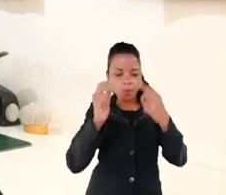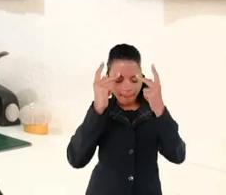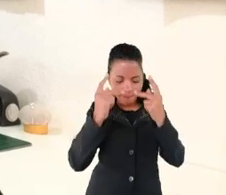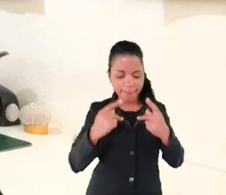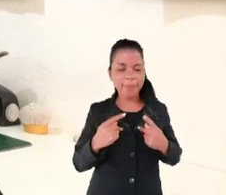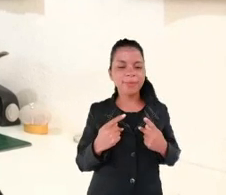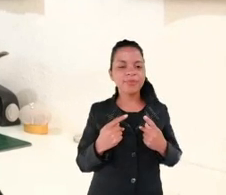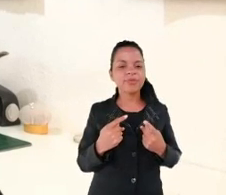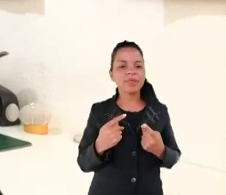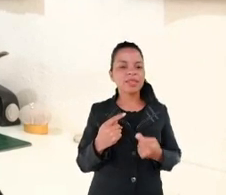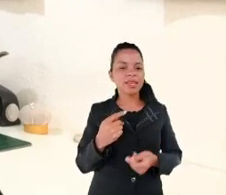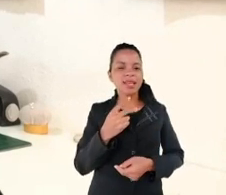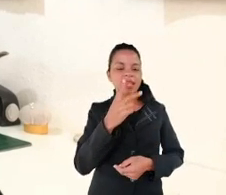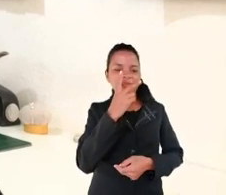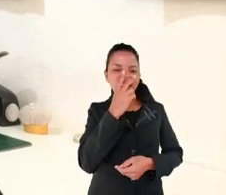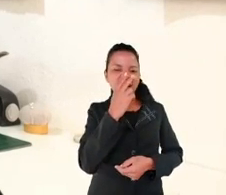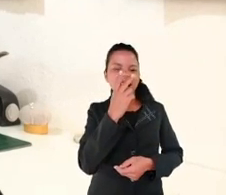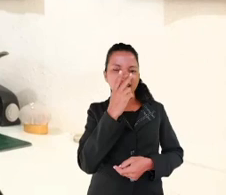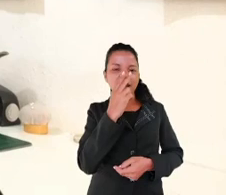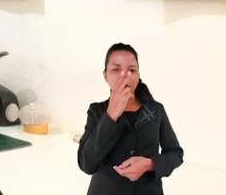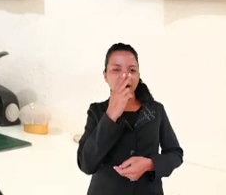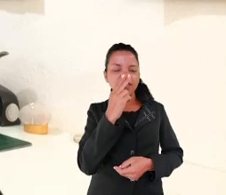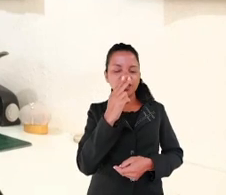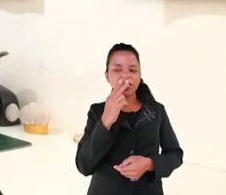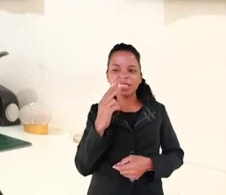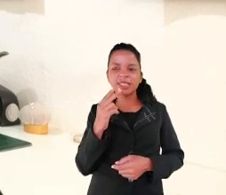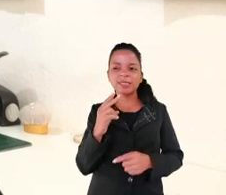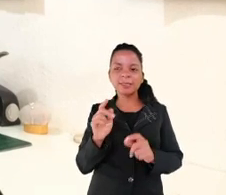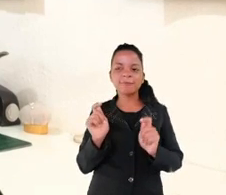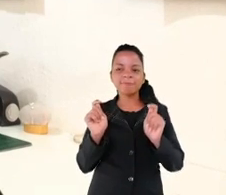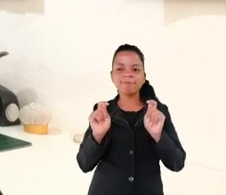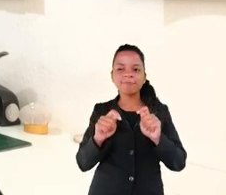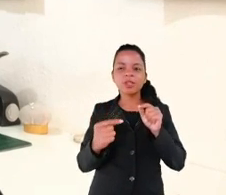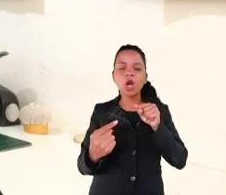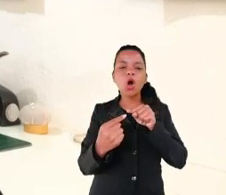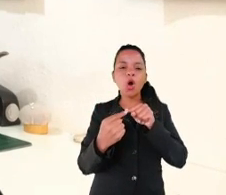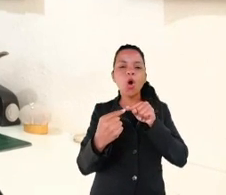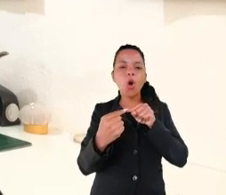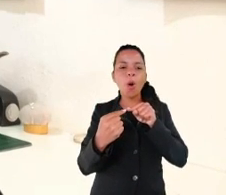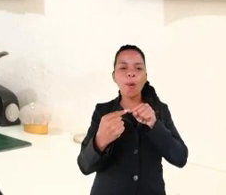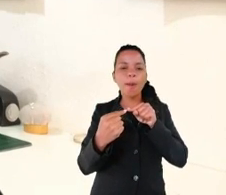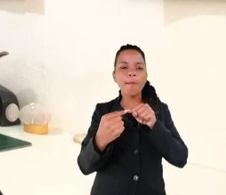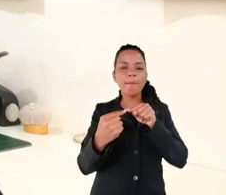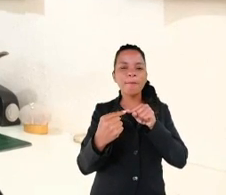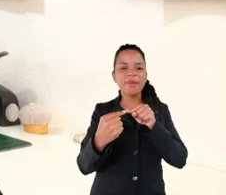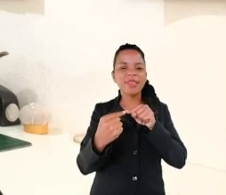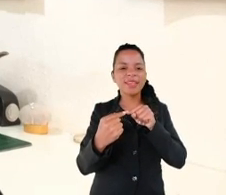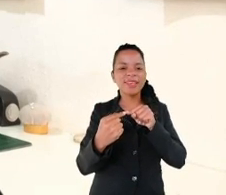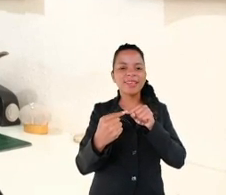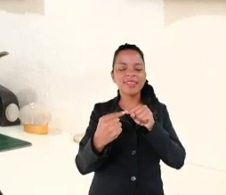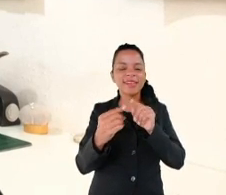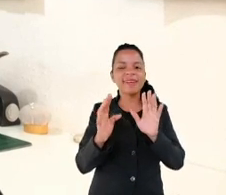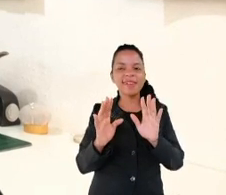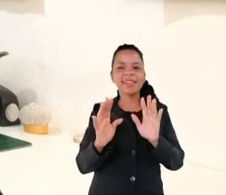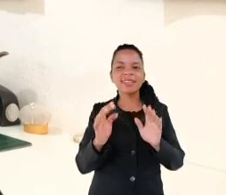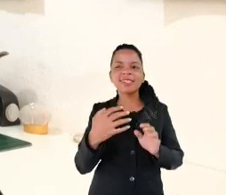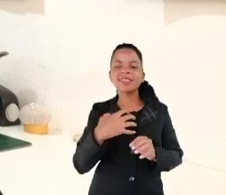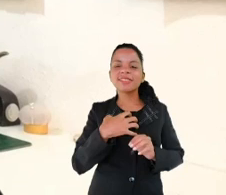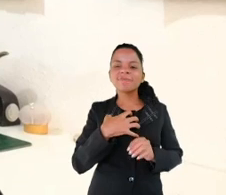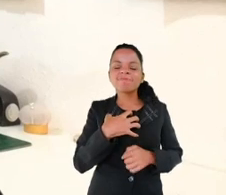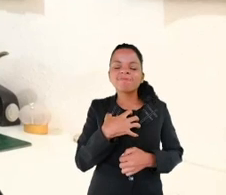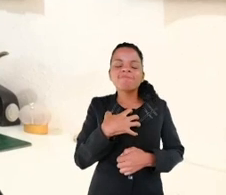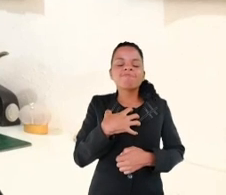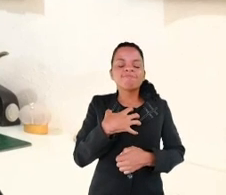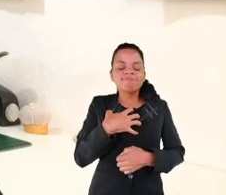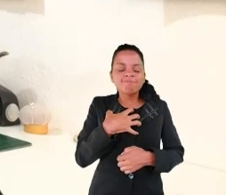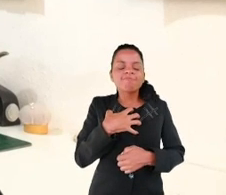eu acho que dentre todas as obras, ela acaba sendo a que toca mais nesse assunto, até pelo